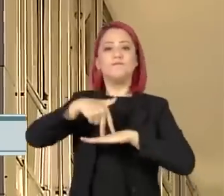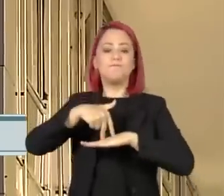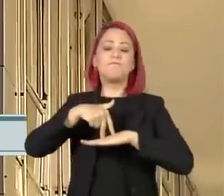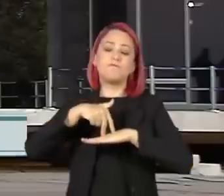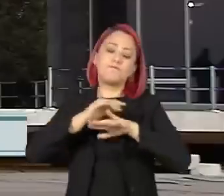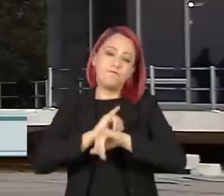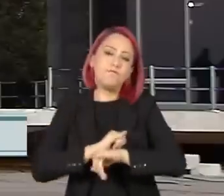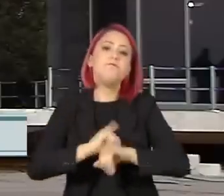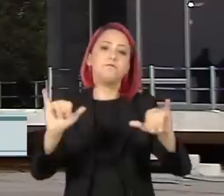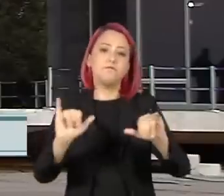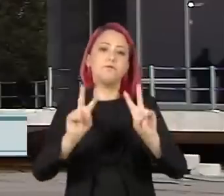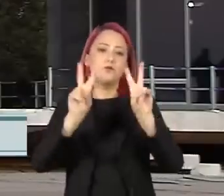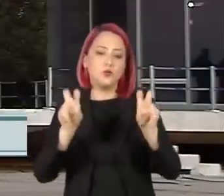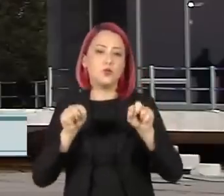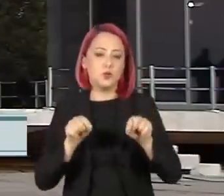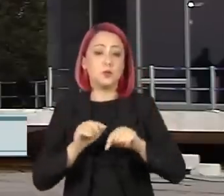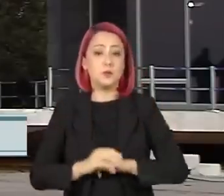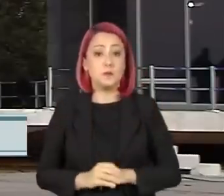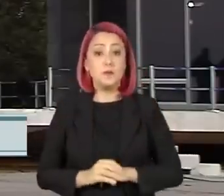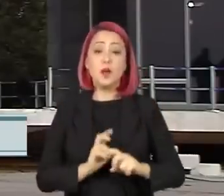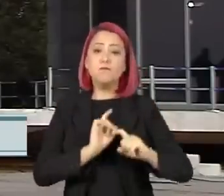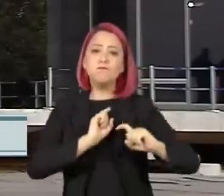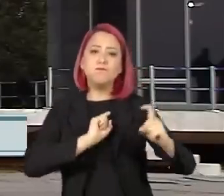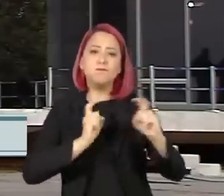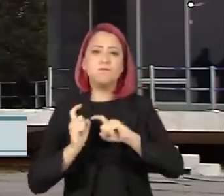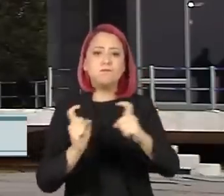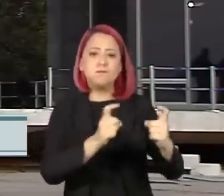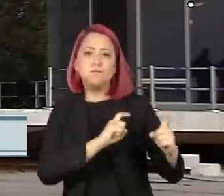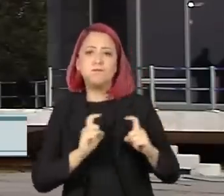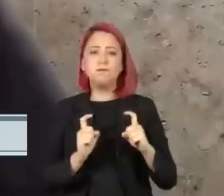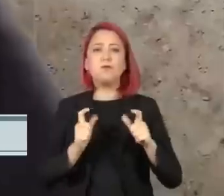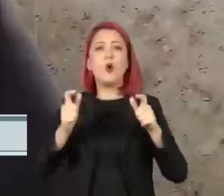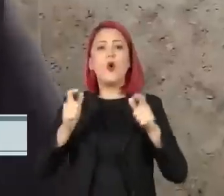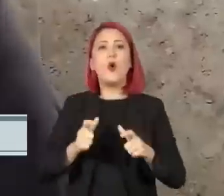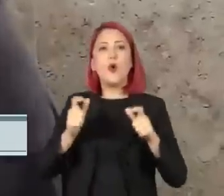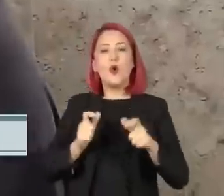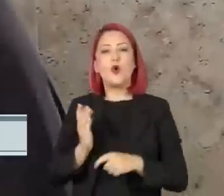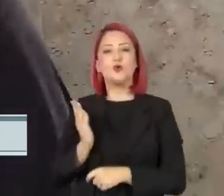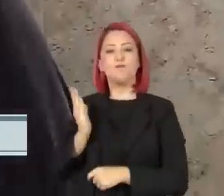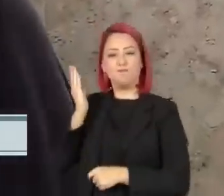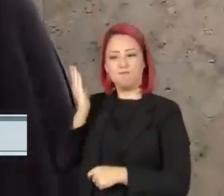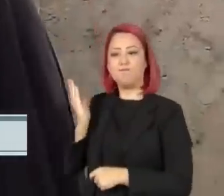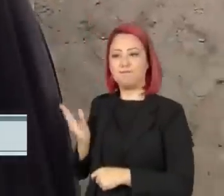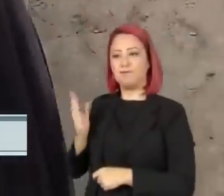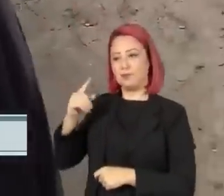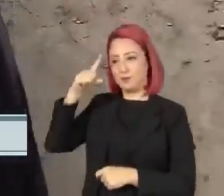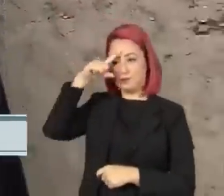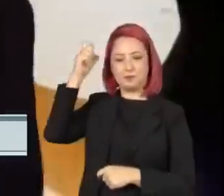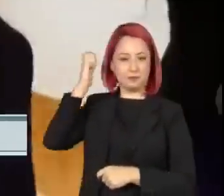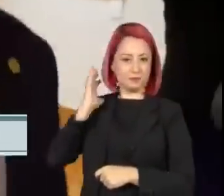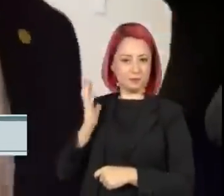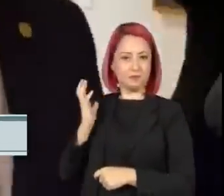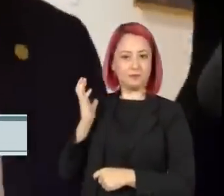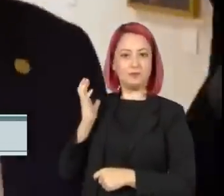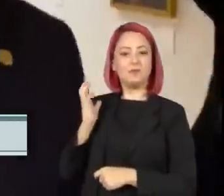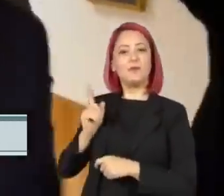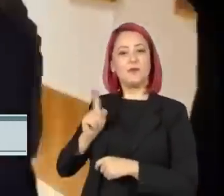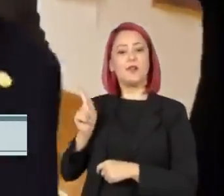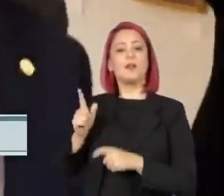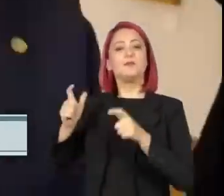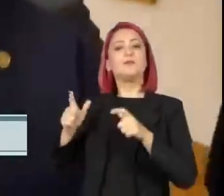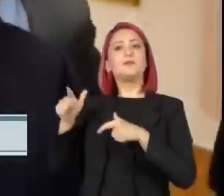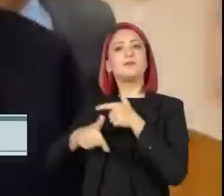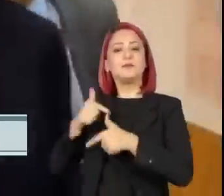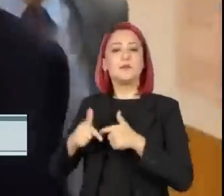à imprensa. A reunião com o colegiado foi no gabinete da presidente do Supremo, ministra Rosa Weber. O presidente da